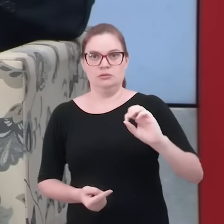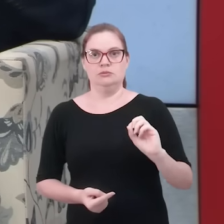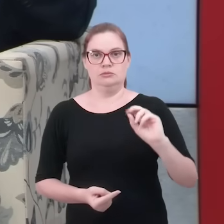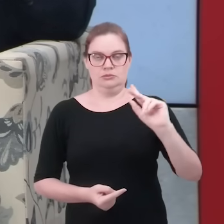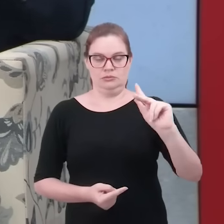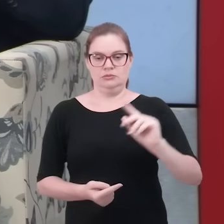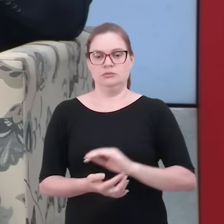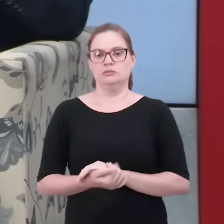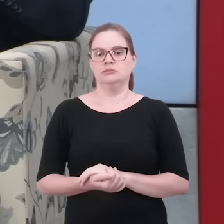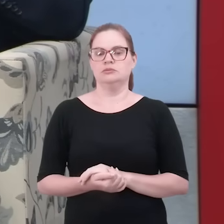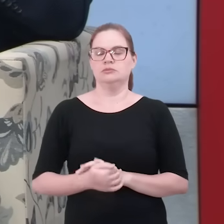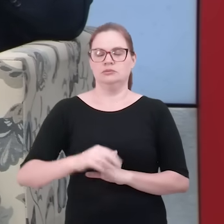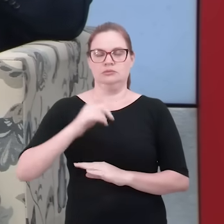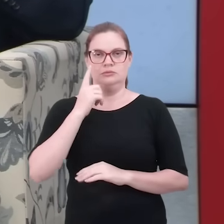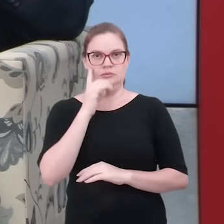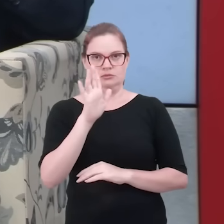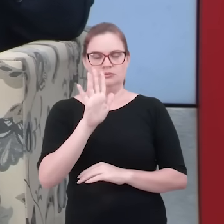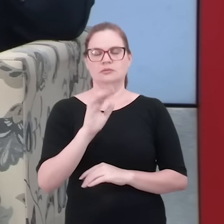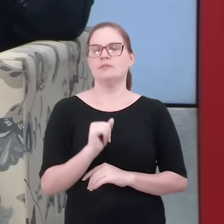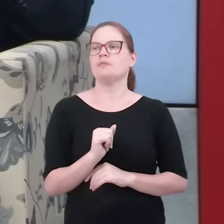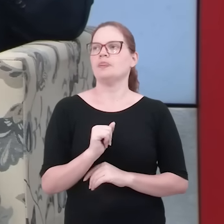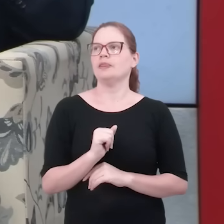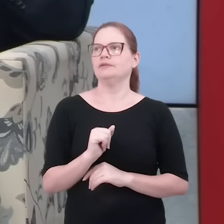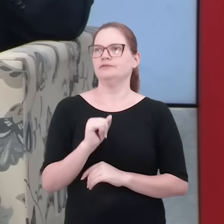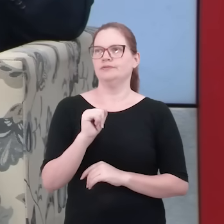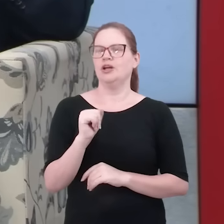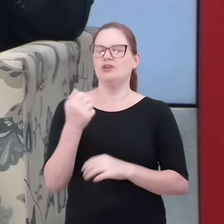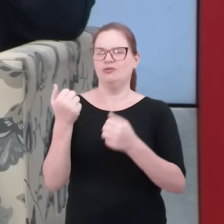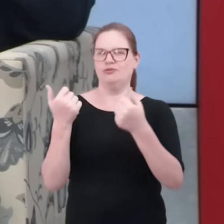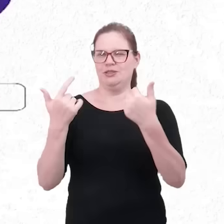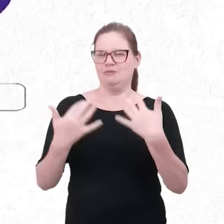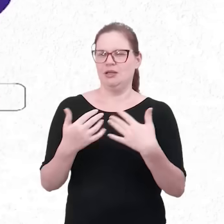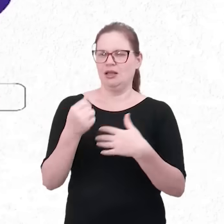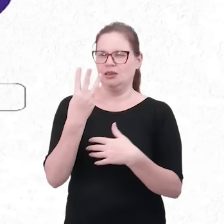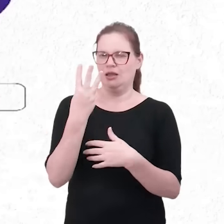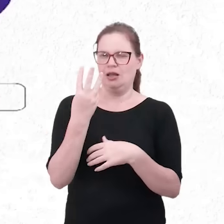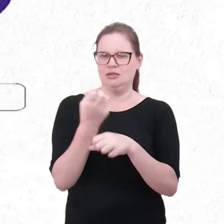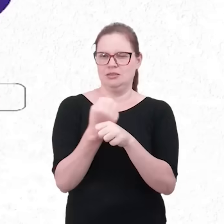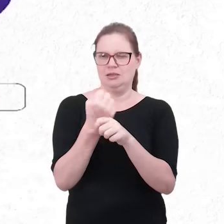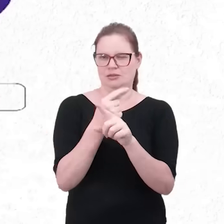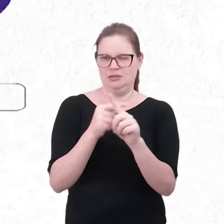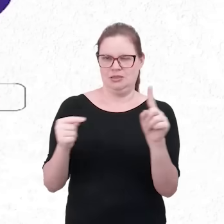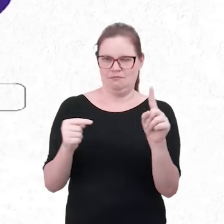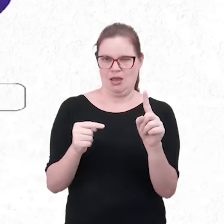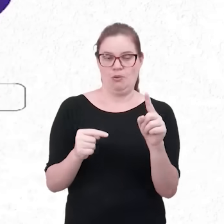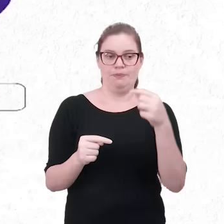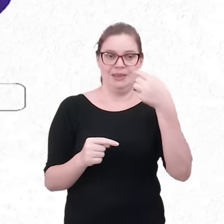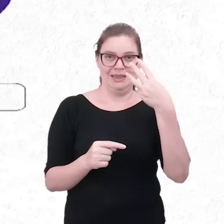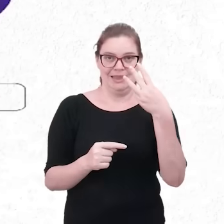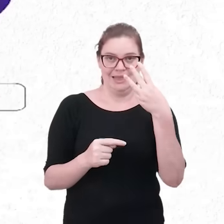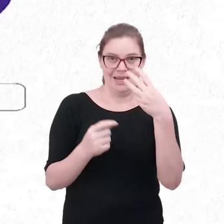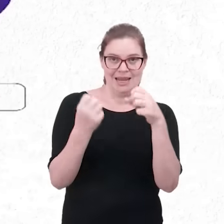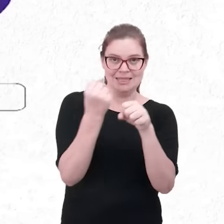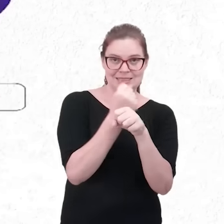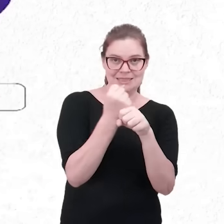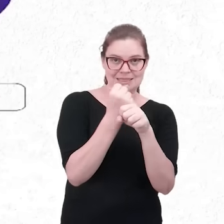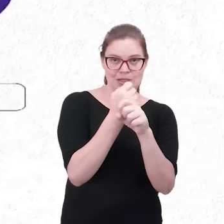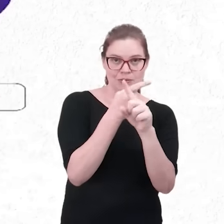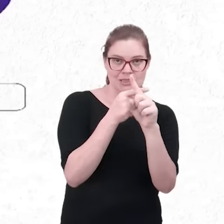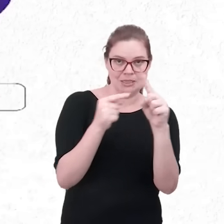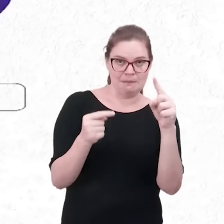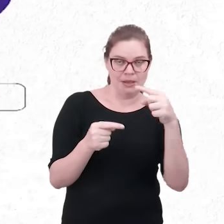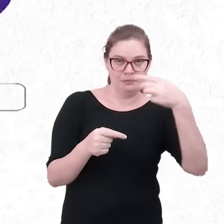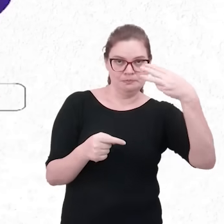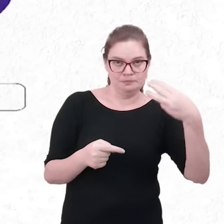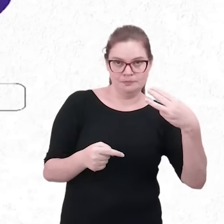de, aliás, vou falar dos 3 anos e meio, 2 etapas de 3 anos e meio.